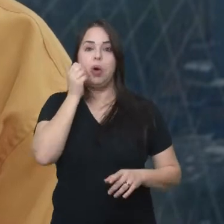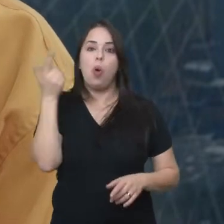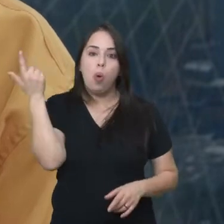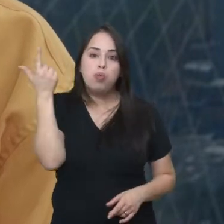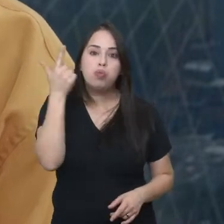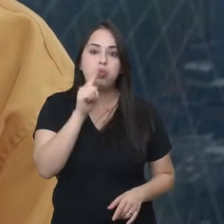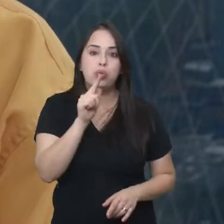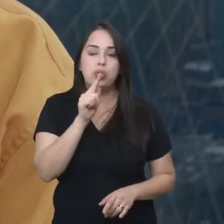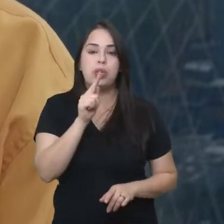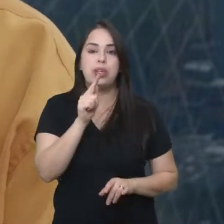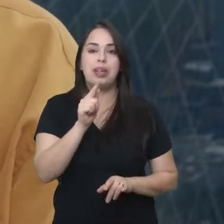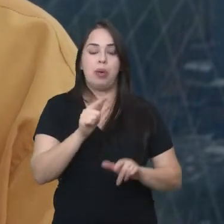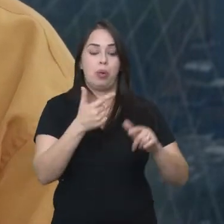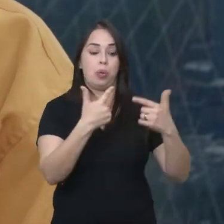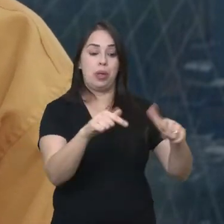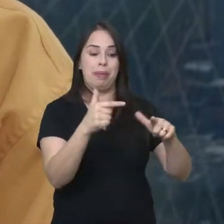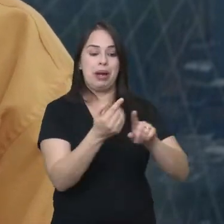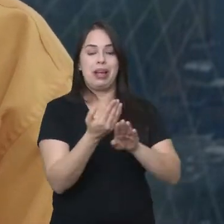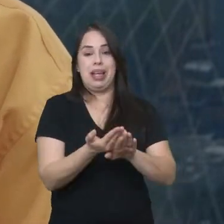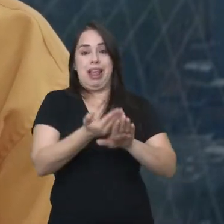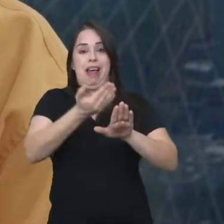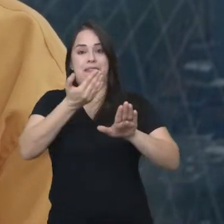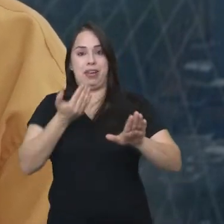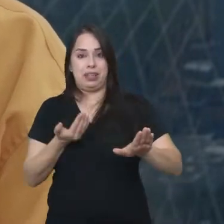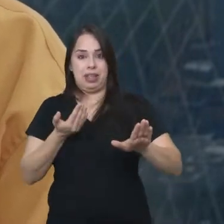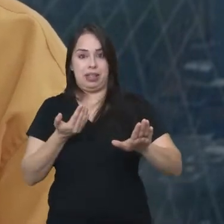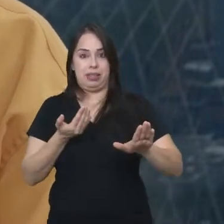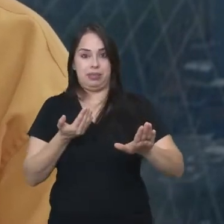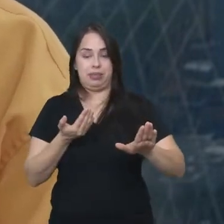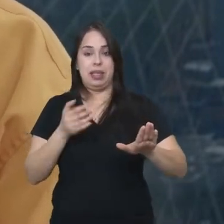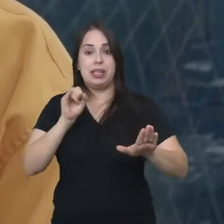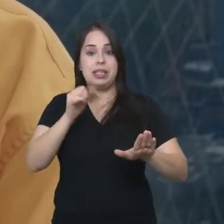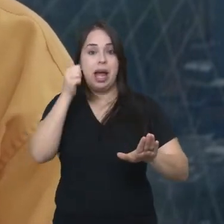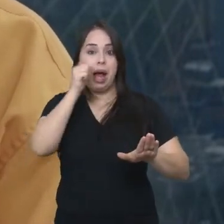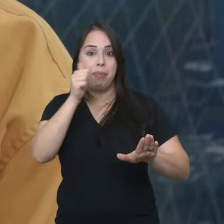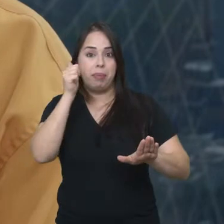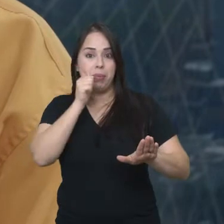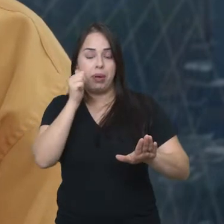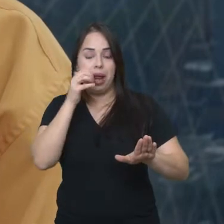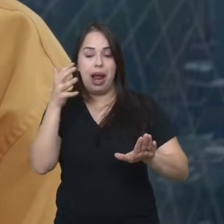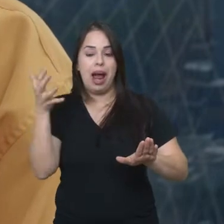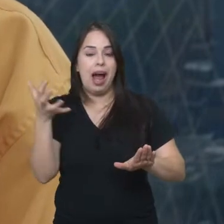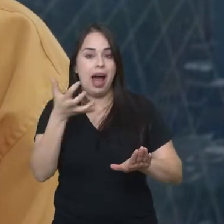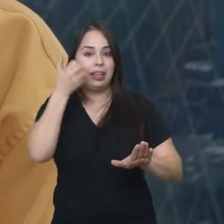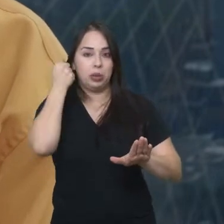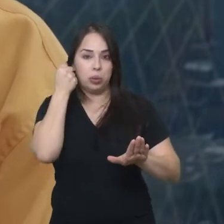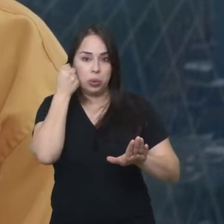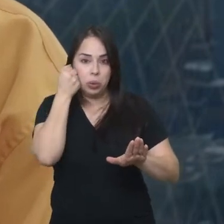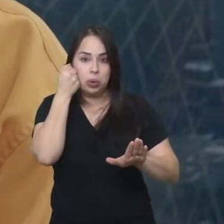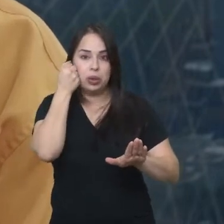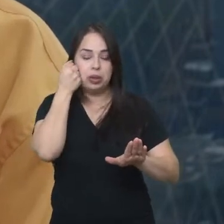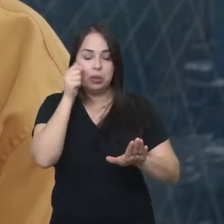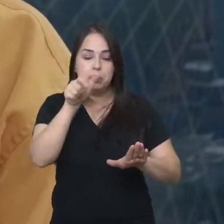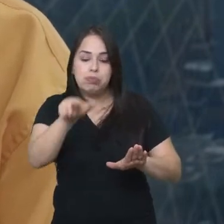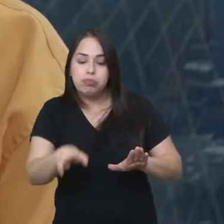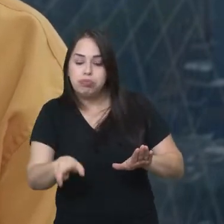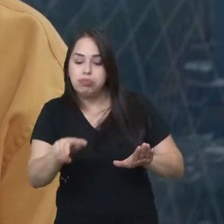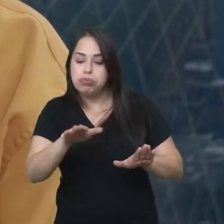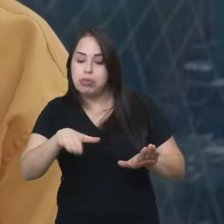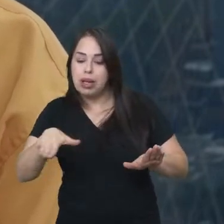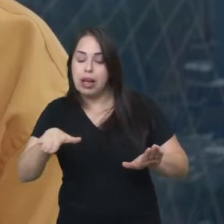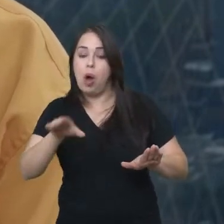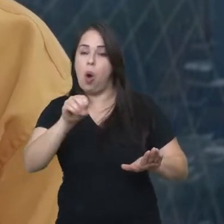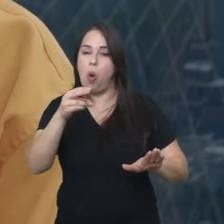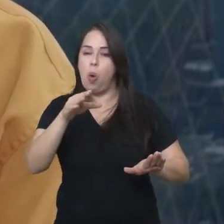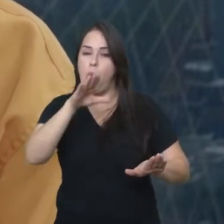licença maternidade dado à mãe, né? Quando ela adota uma criança ou mesmo um adolescente até os seus 18 anos, eles têm